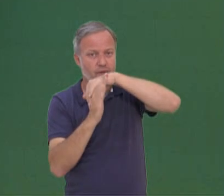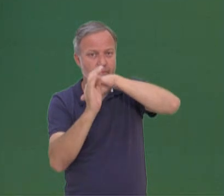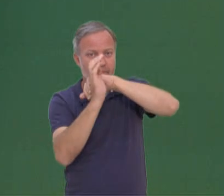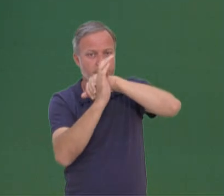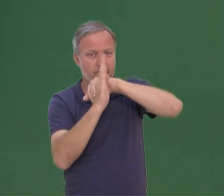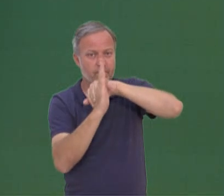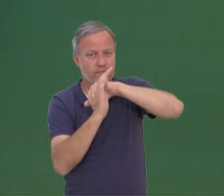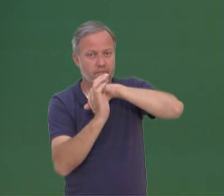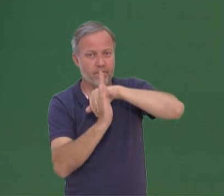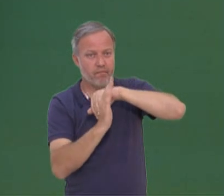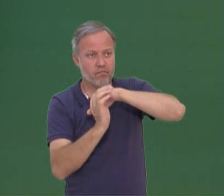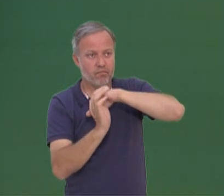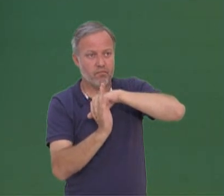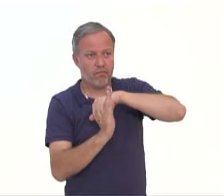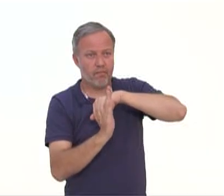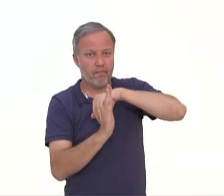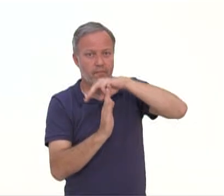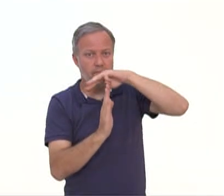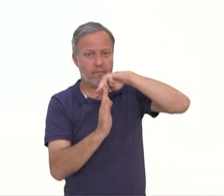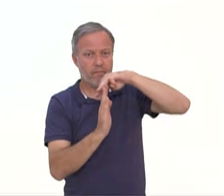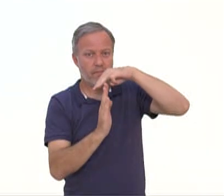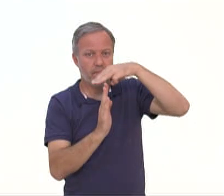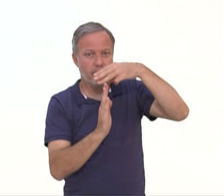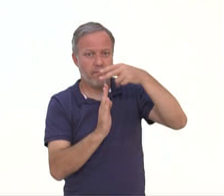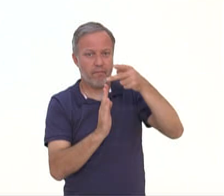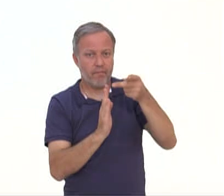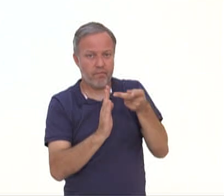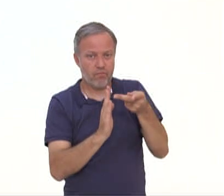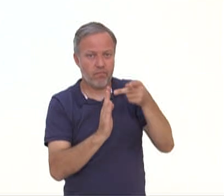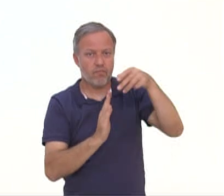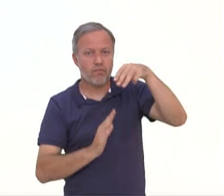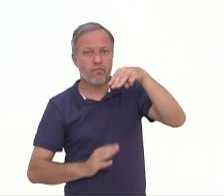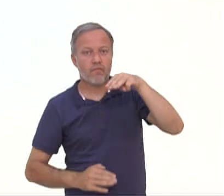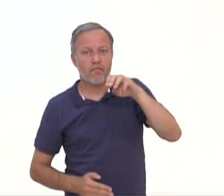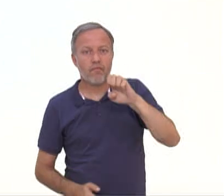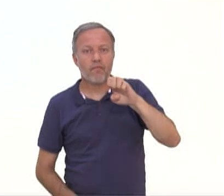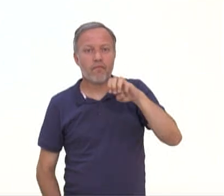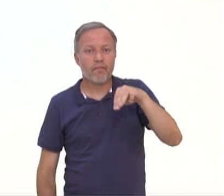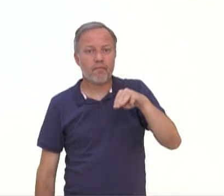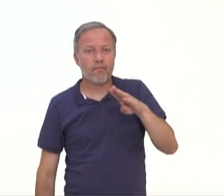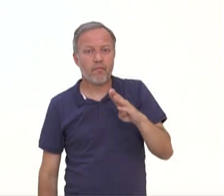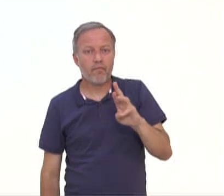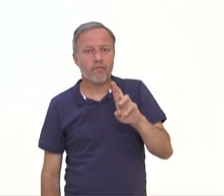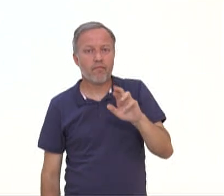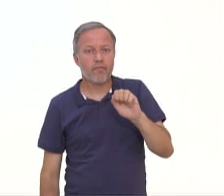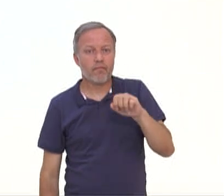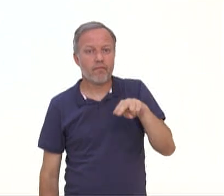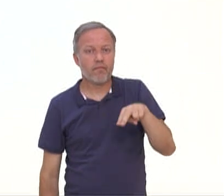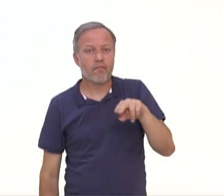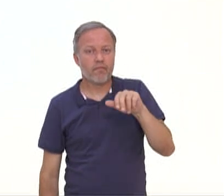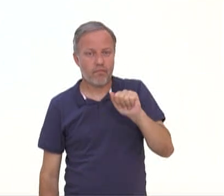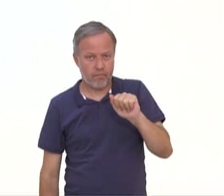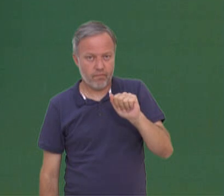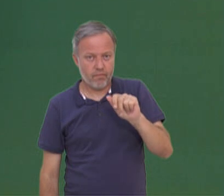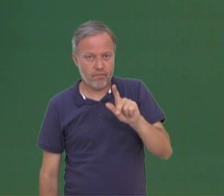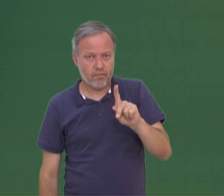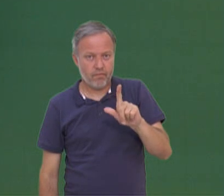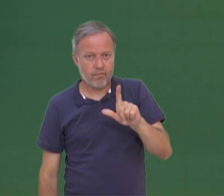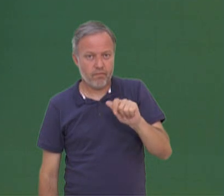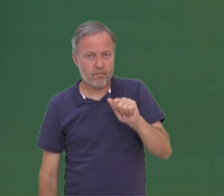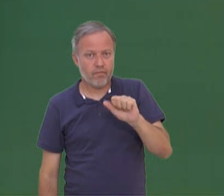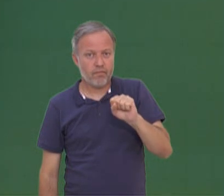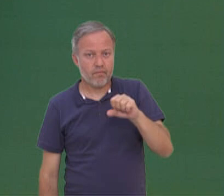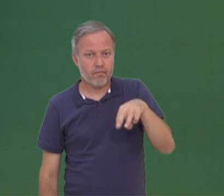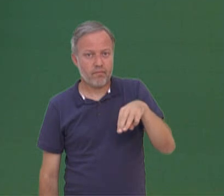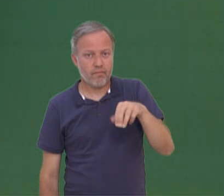certinho delimitando aonde está a membrana. Essas duas linhazinhas é a membrana. Se a gente olhar aqui dentro, tem várias dobras